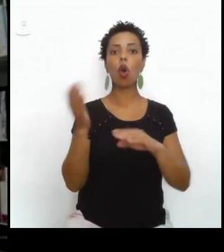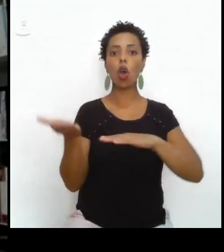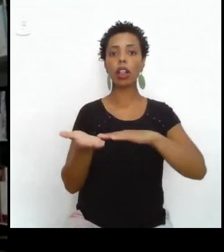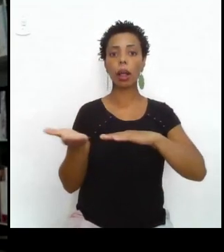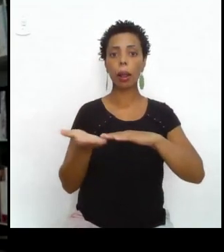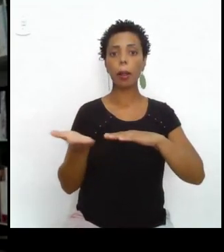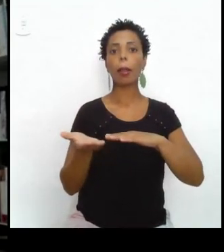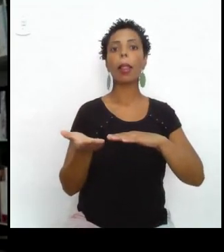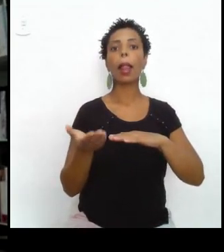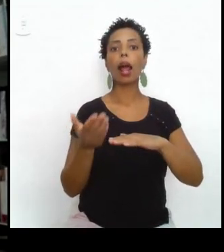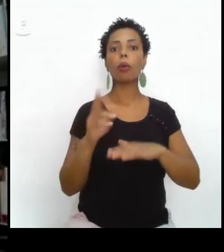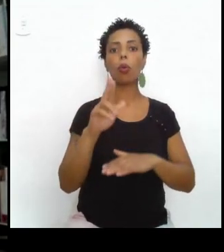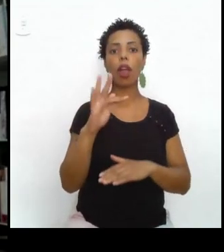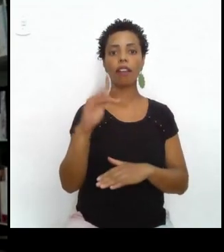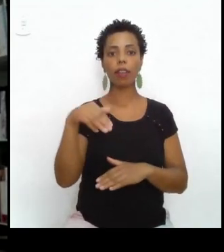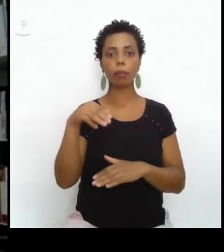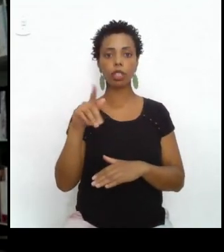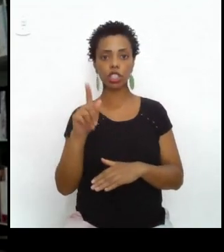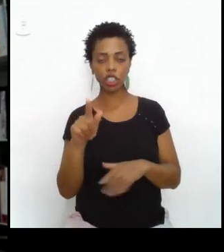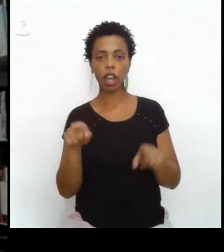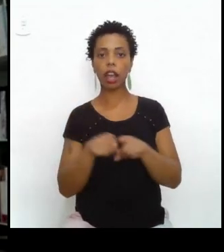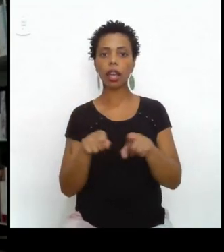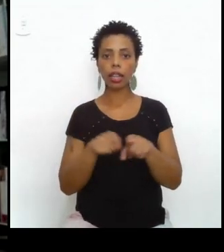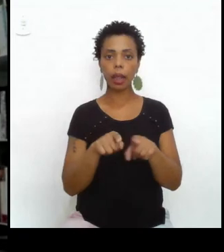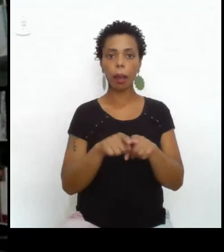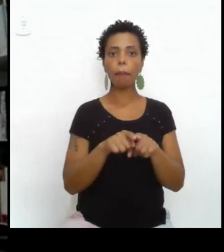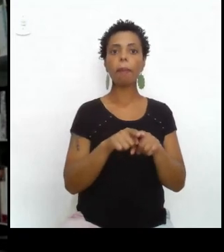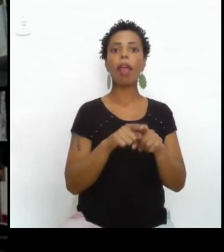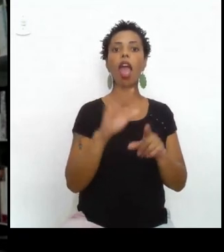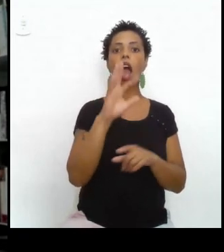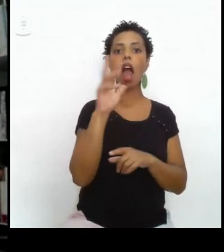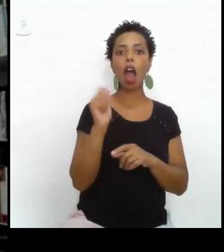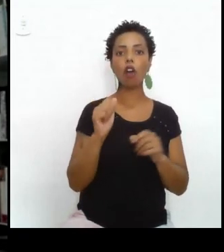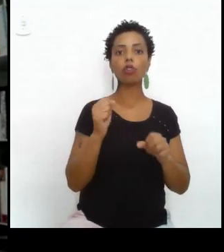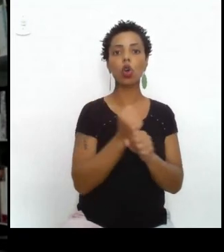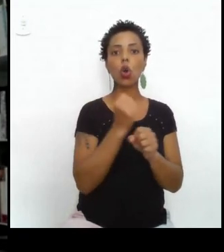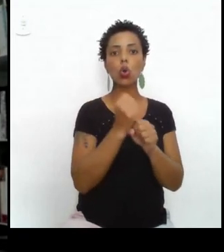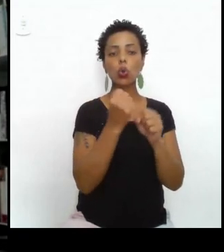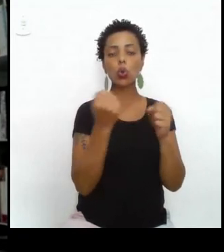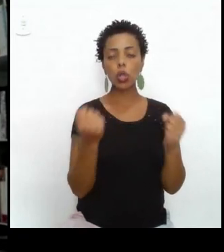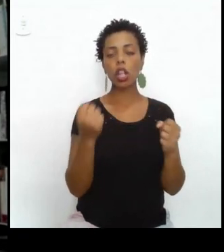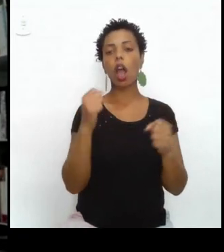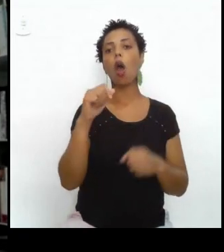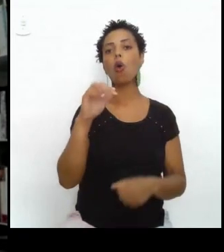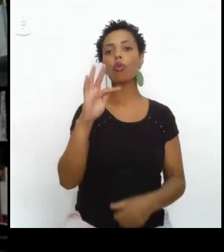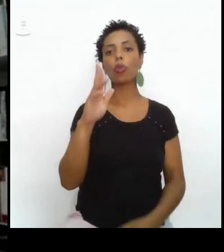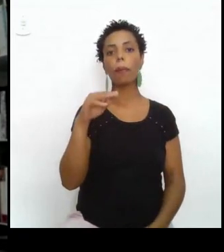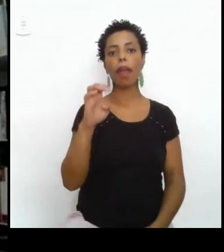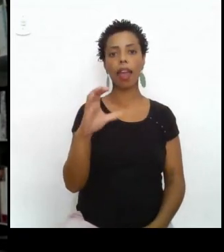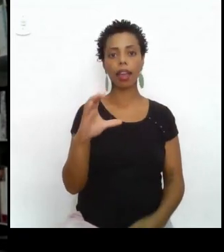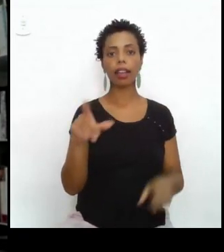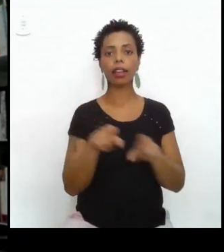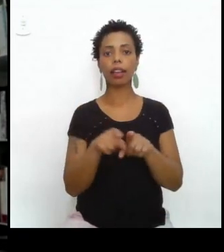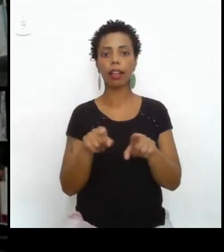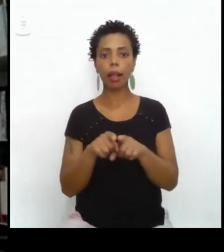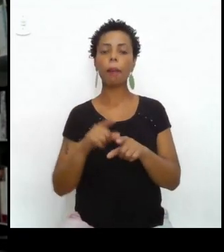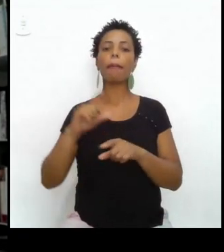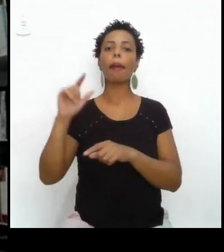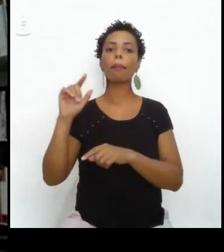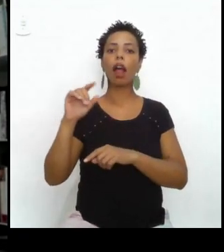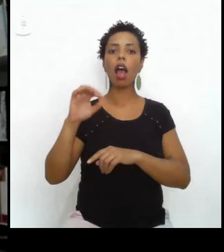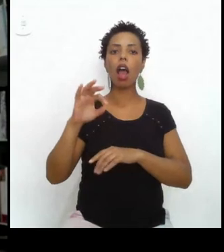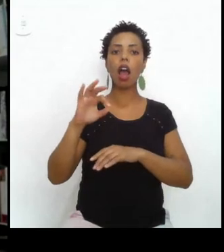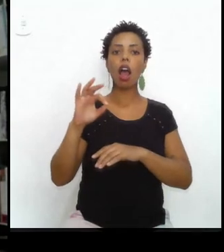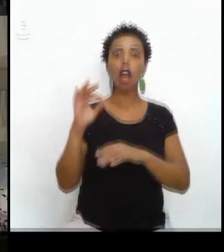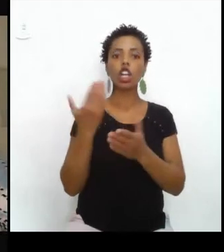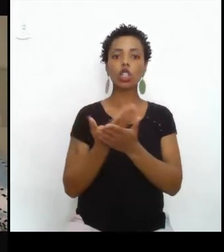pela Fumec também de Minas Gerais é pesquisador do Maloka grupo de estudos multidisciplinares urbanismos de arquiteturas do Sul